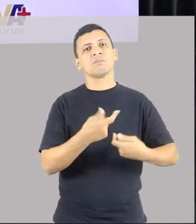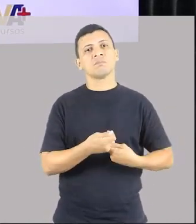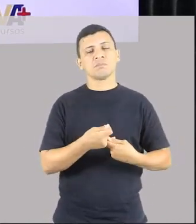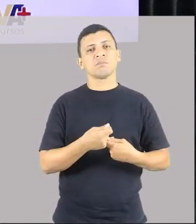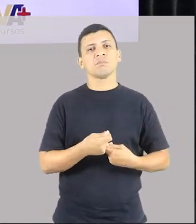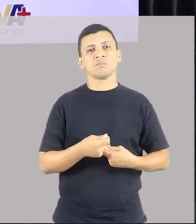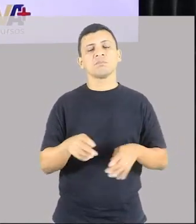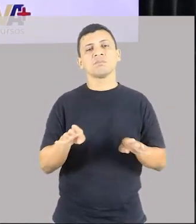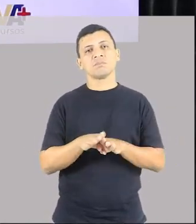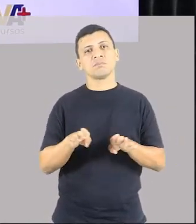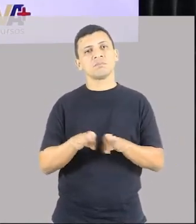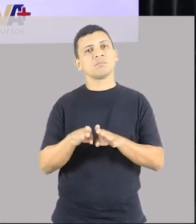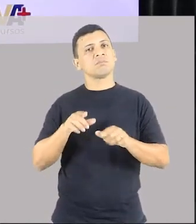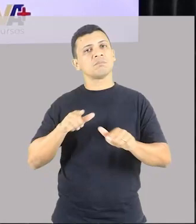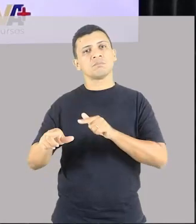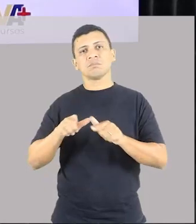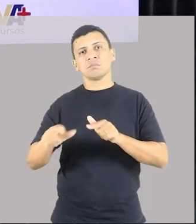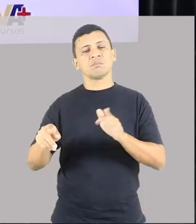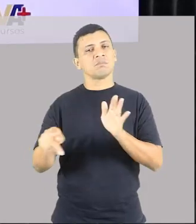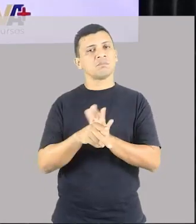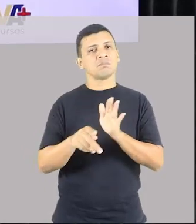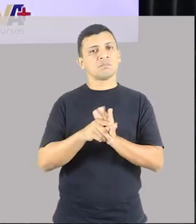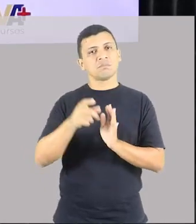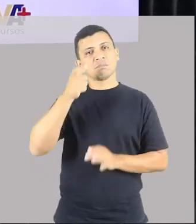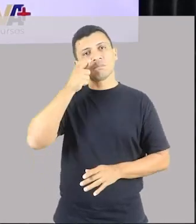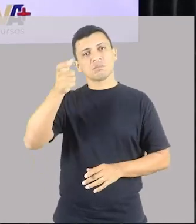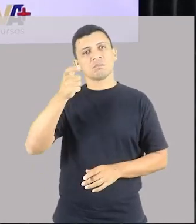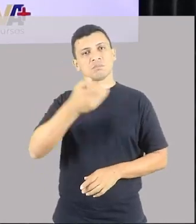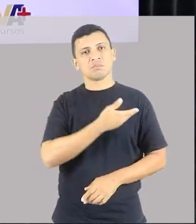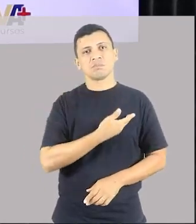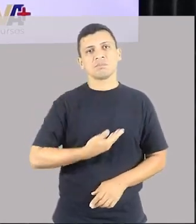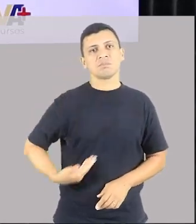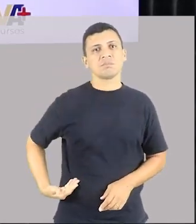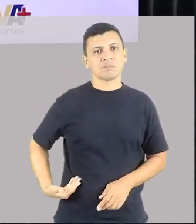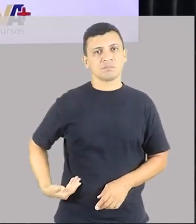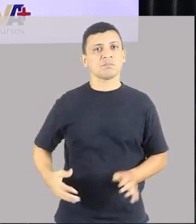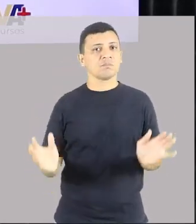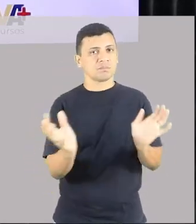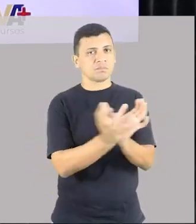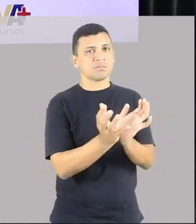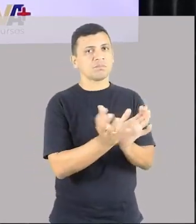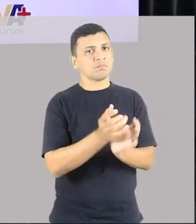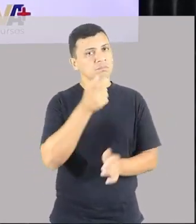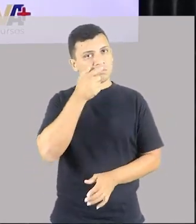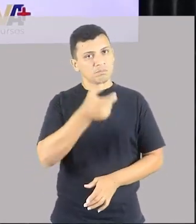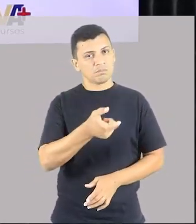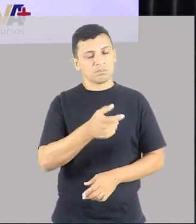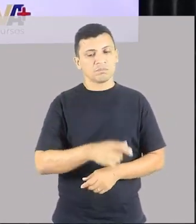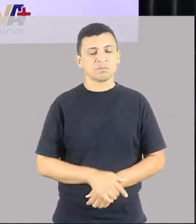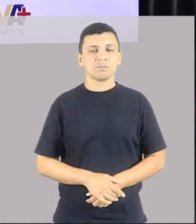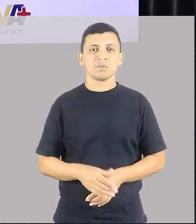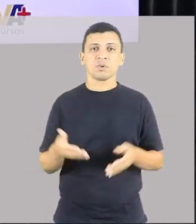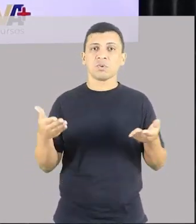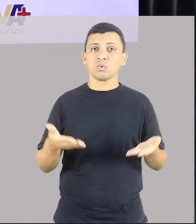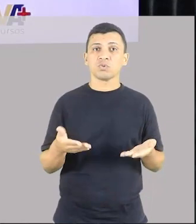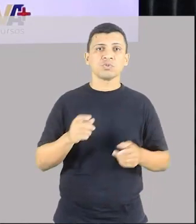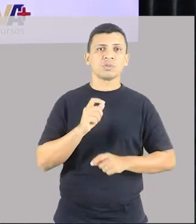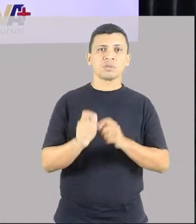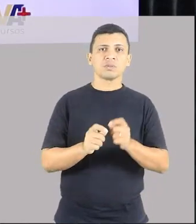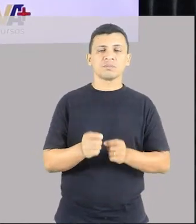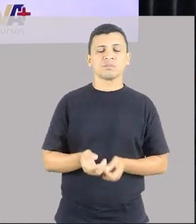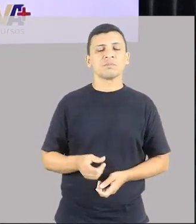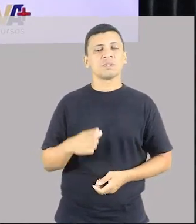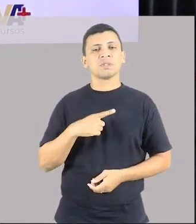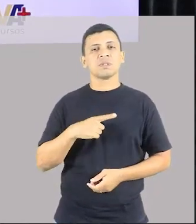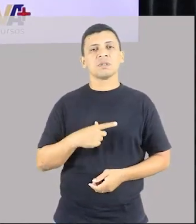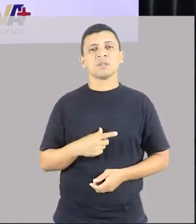a operacionalização do próprio interesse público, do próprio interesse da coletividade. Hoje, seguindo nesse sentido, a gente